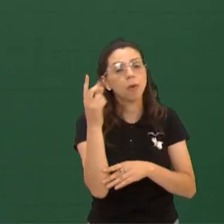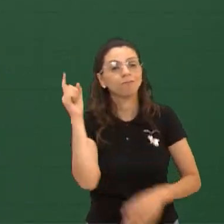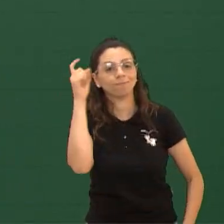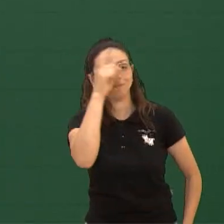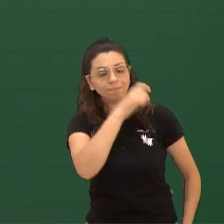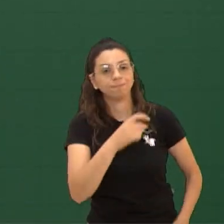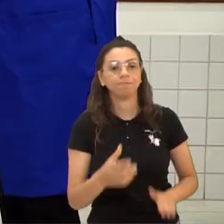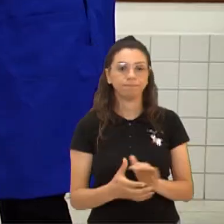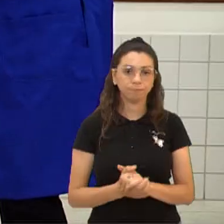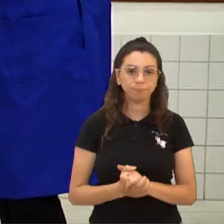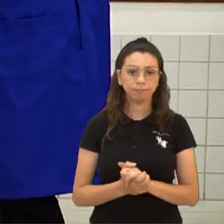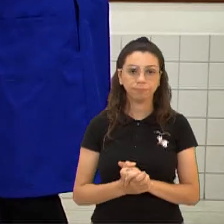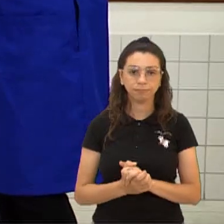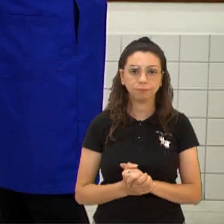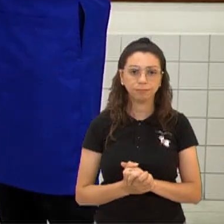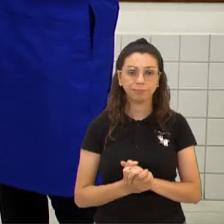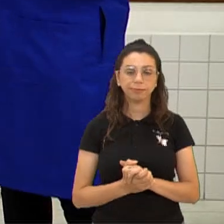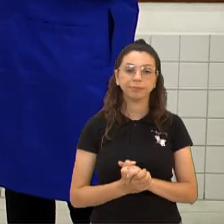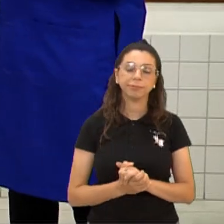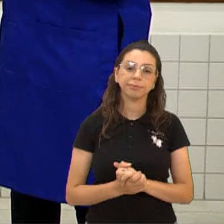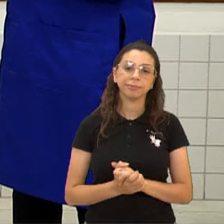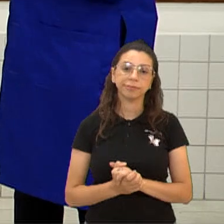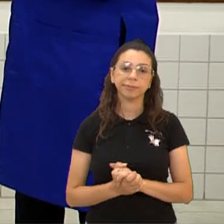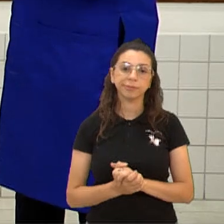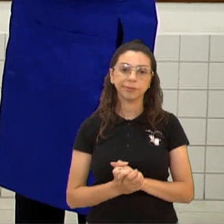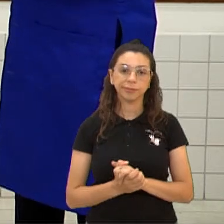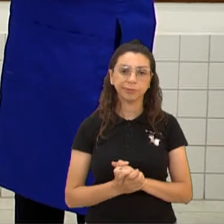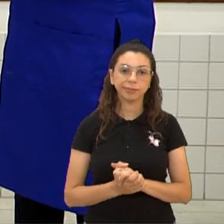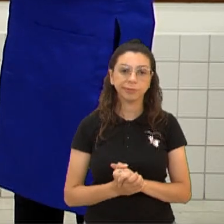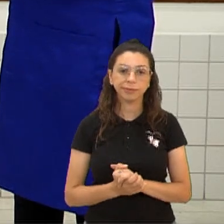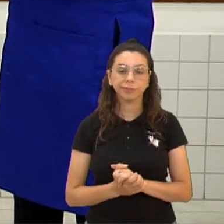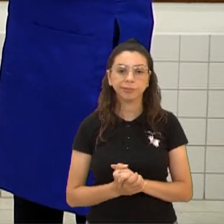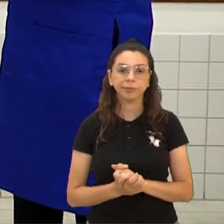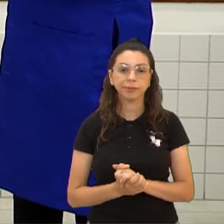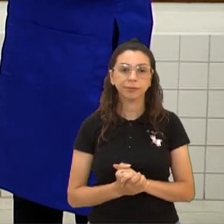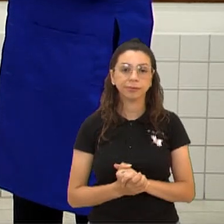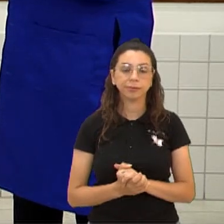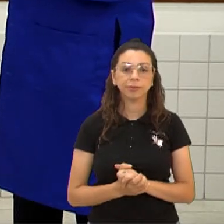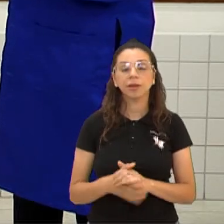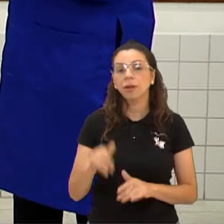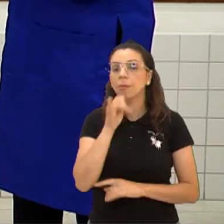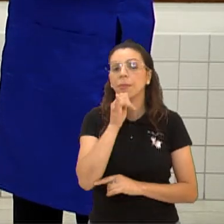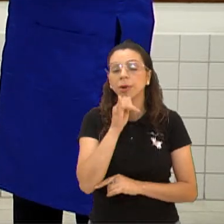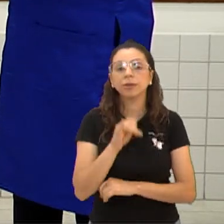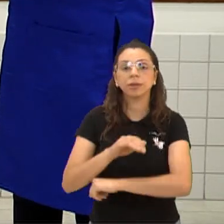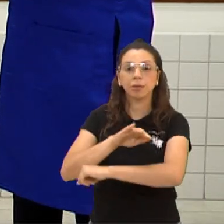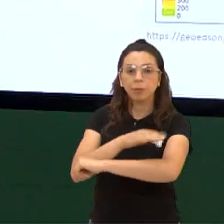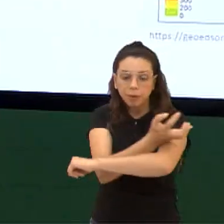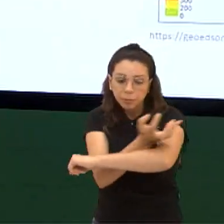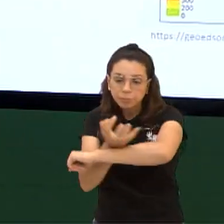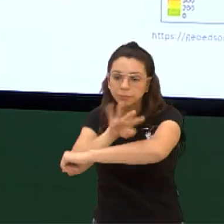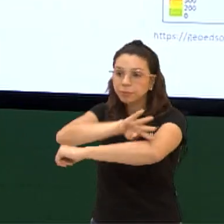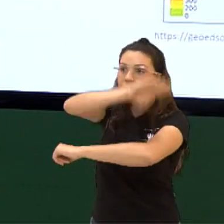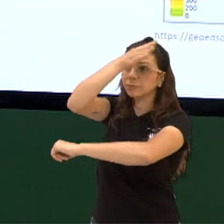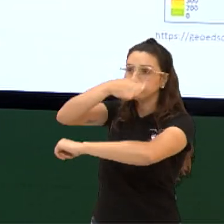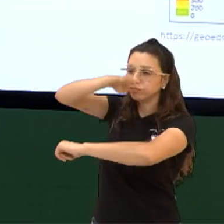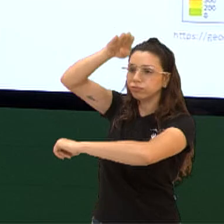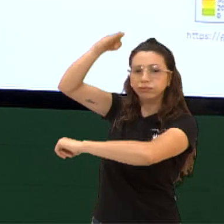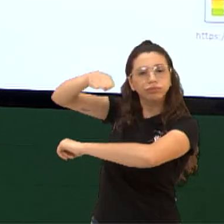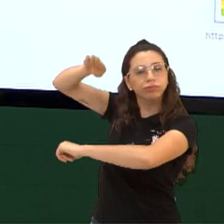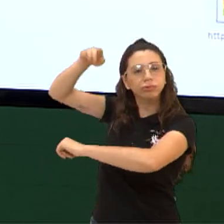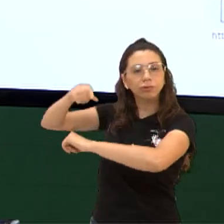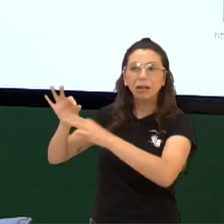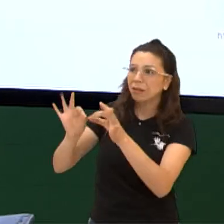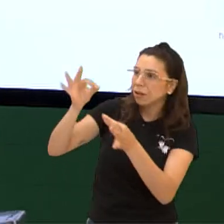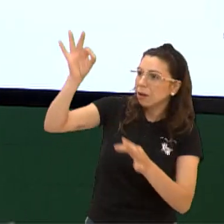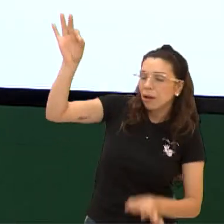algum impedimento. Não é, professora? Porque, veja, quanto mais alto o relevo, dificulta a agricultura.